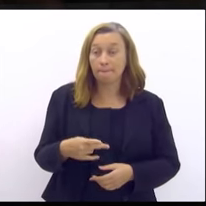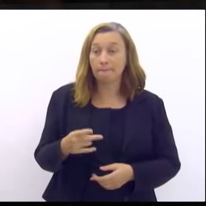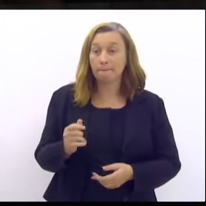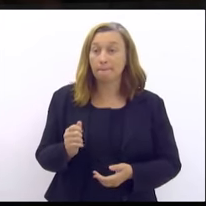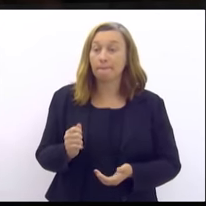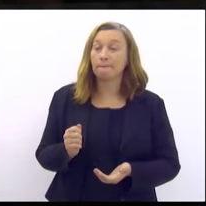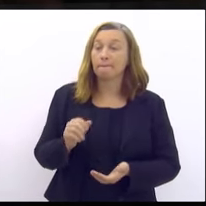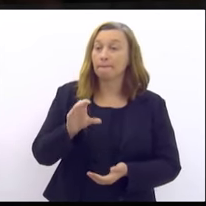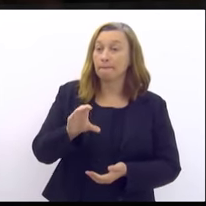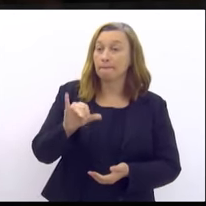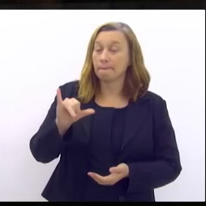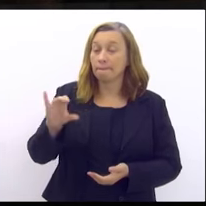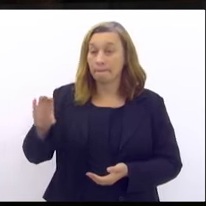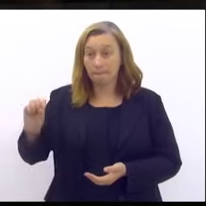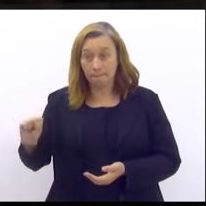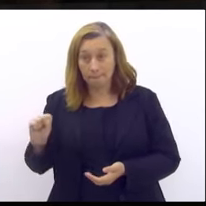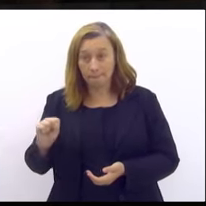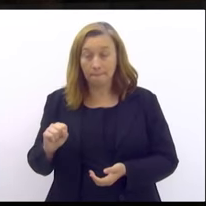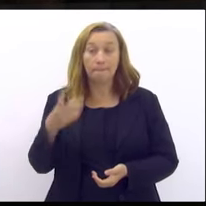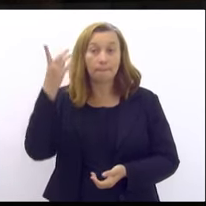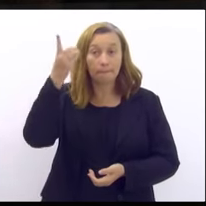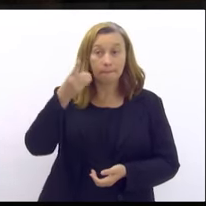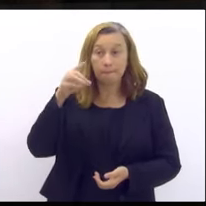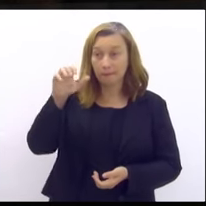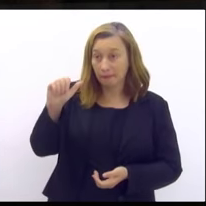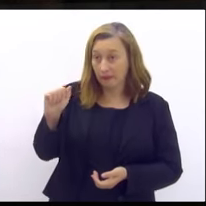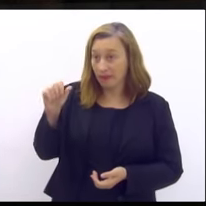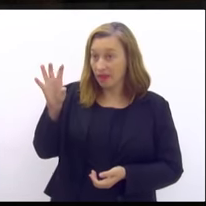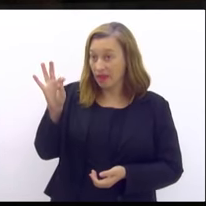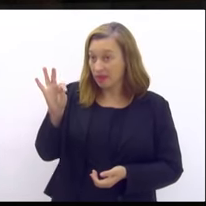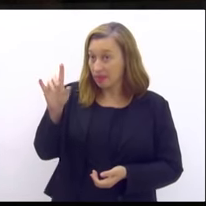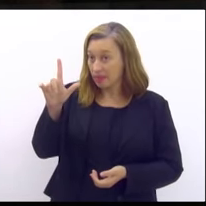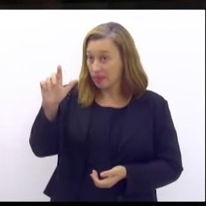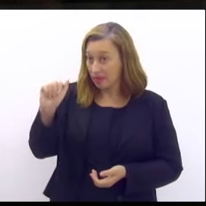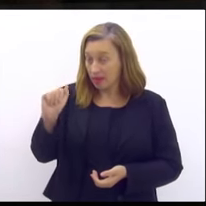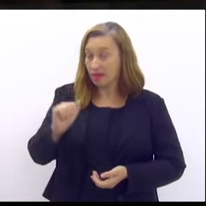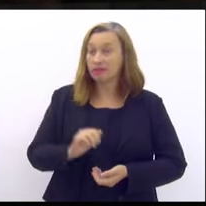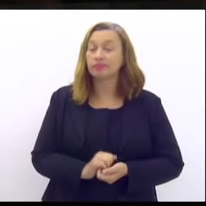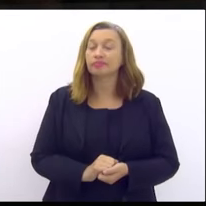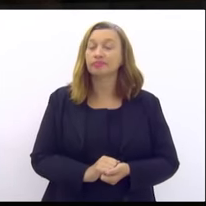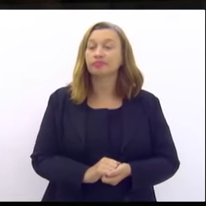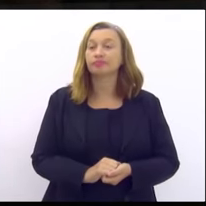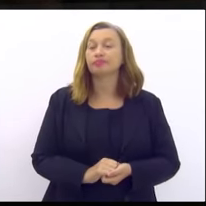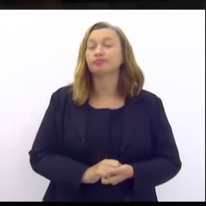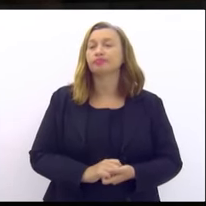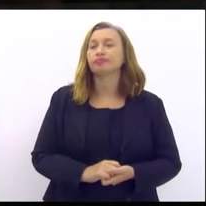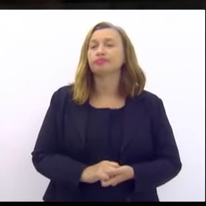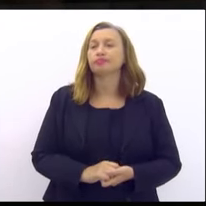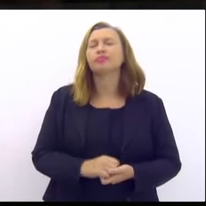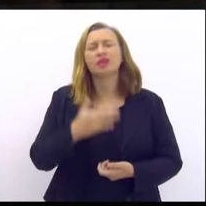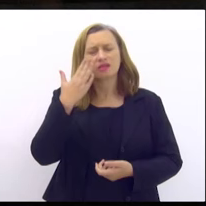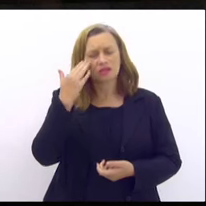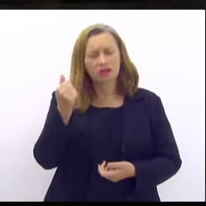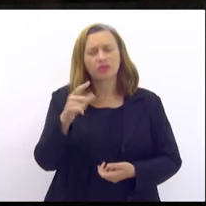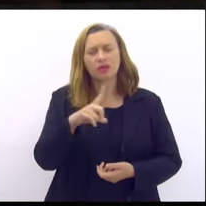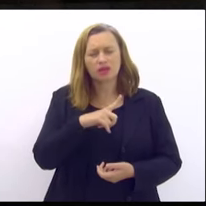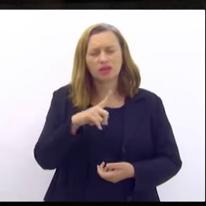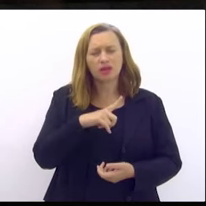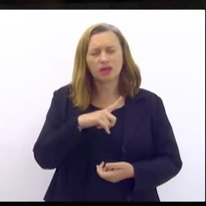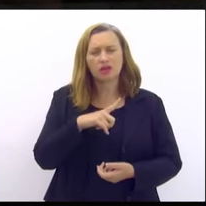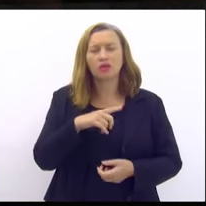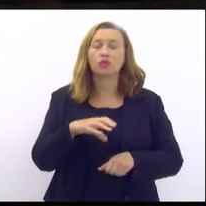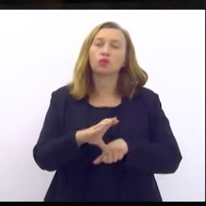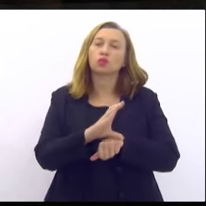decs Deputado Nunes vossa excelência que é um deputado tarimbado sabe que existe na